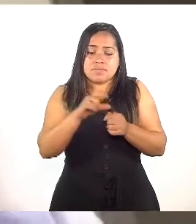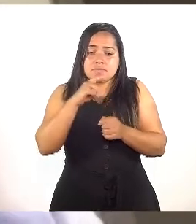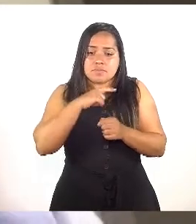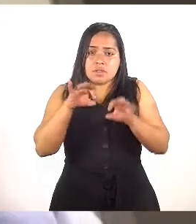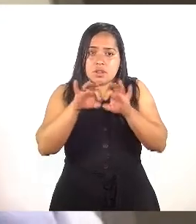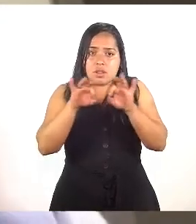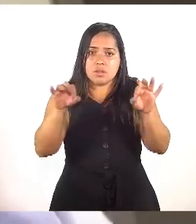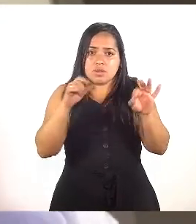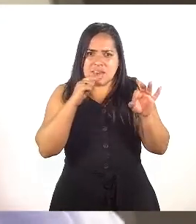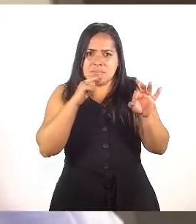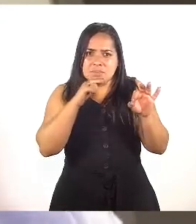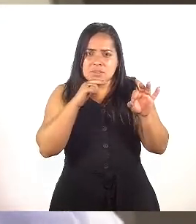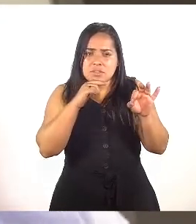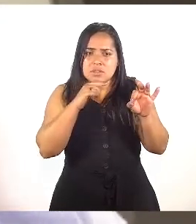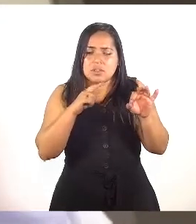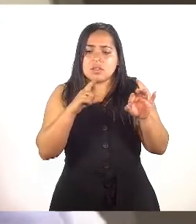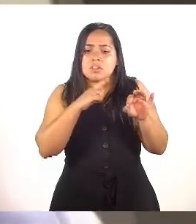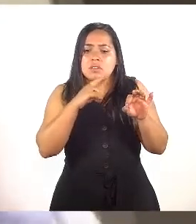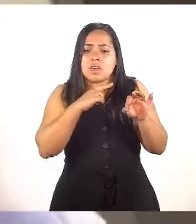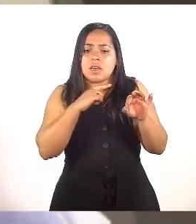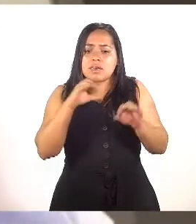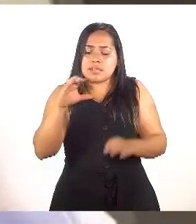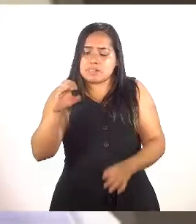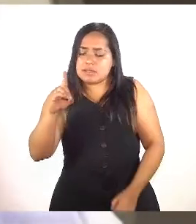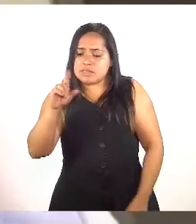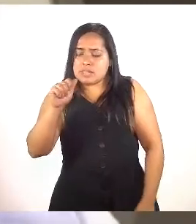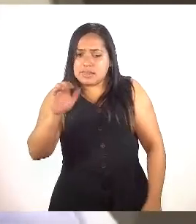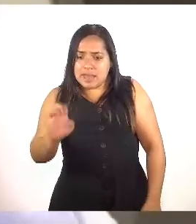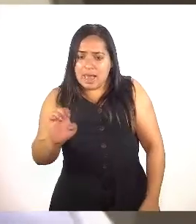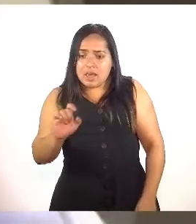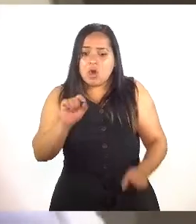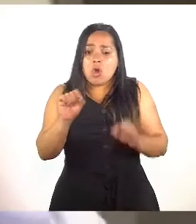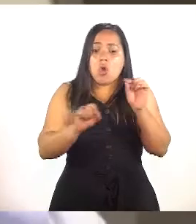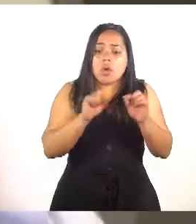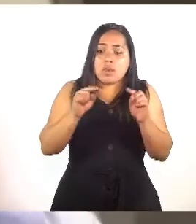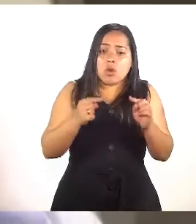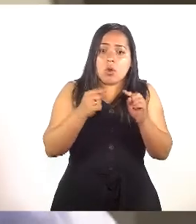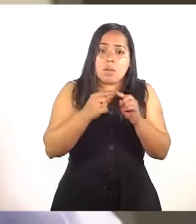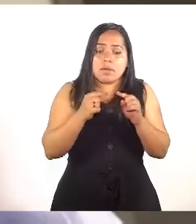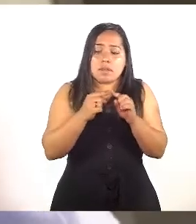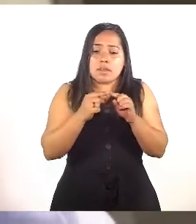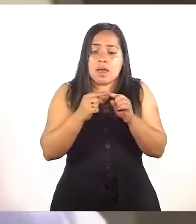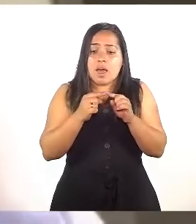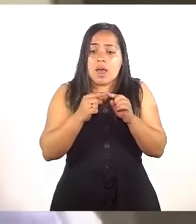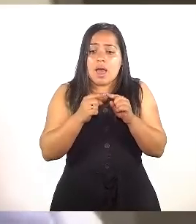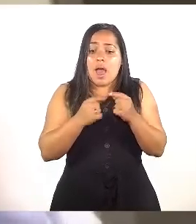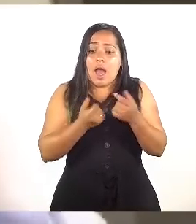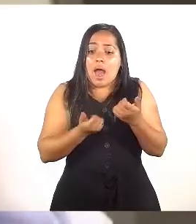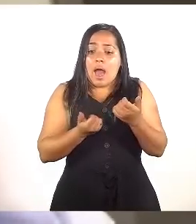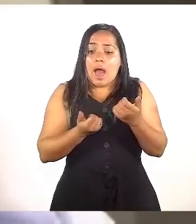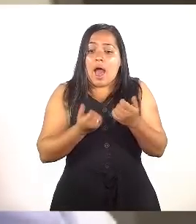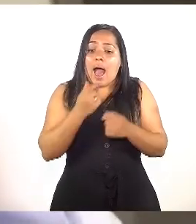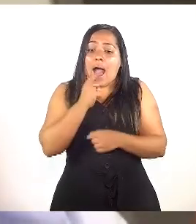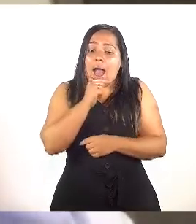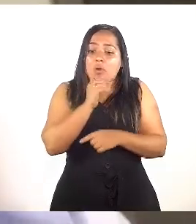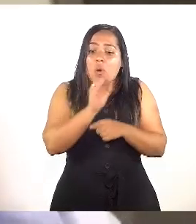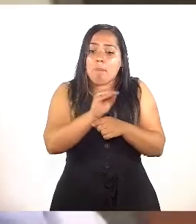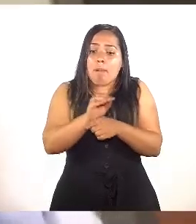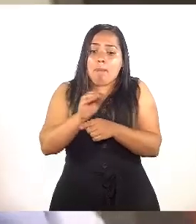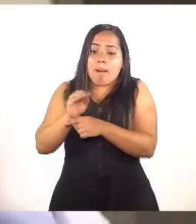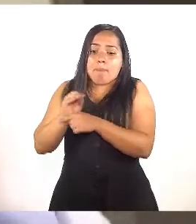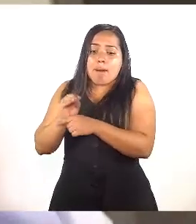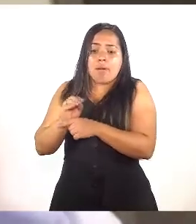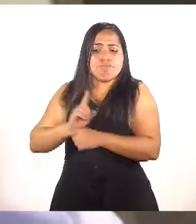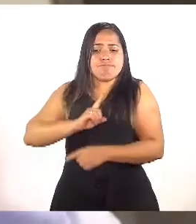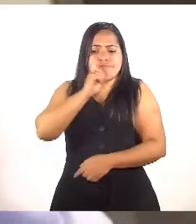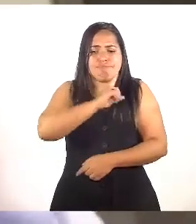Baixada Fluminense através da SEDAI, a questão do abastecimento de água na Baixada Fluminense, que é muito